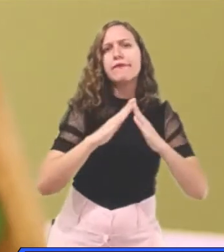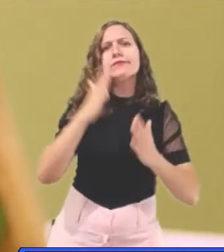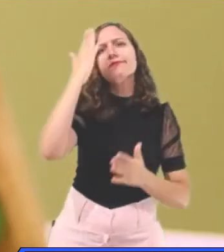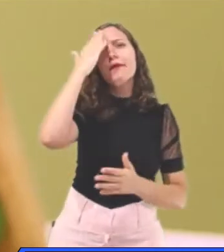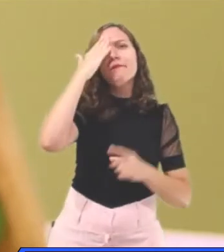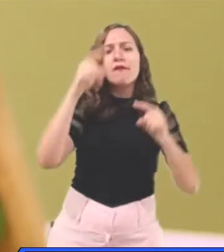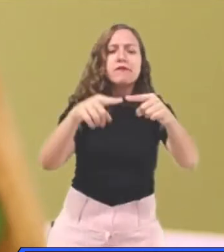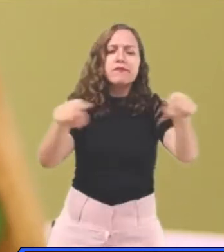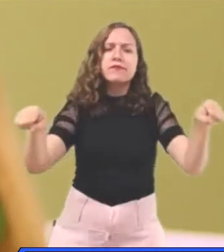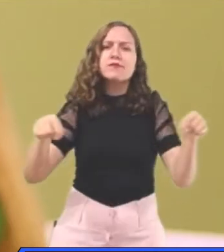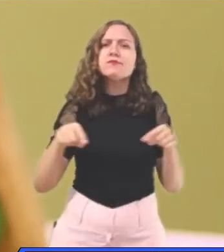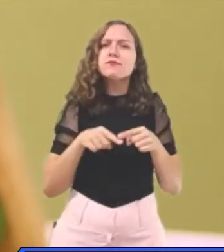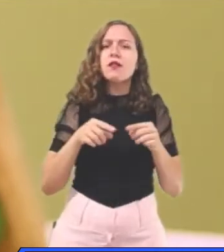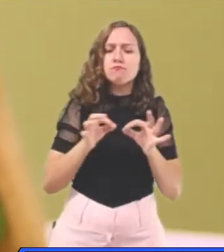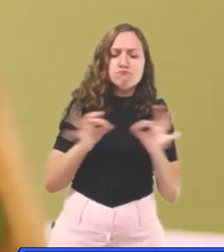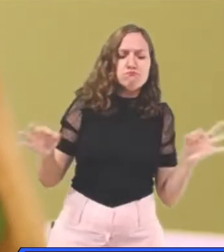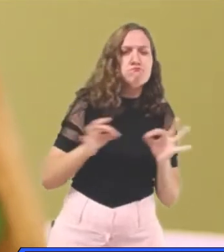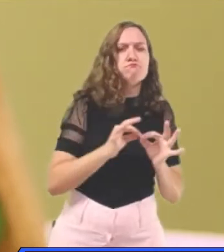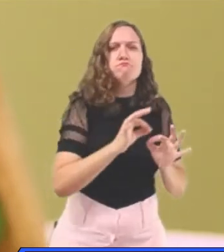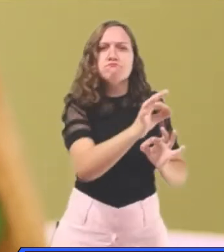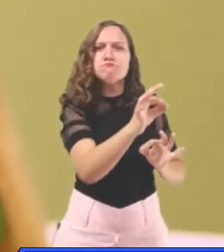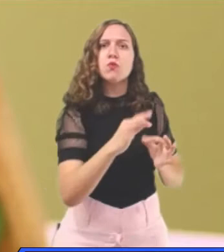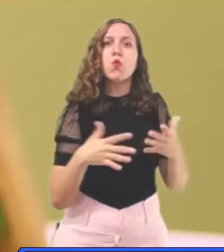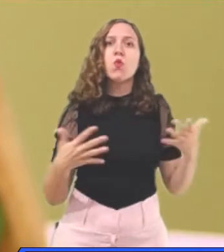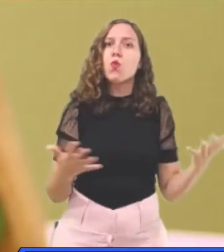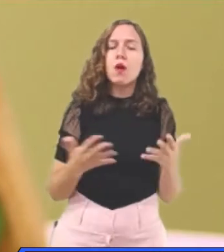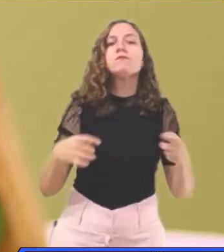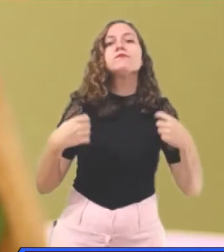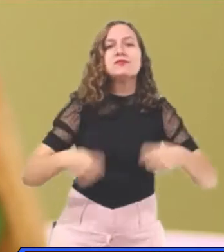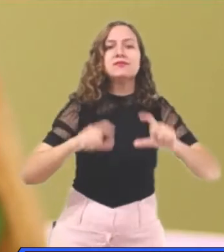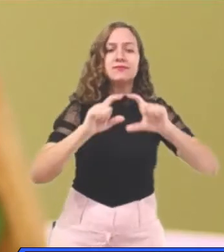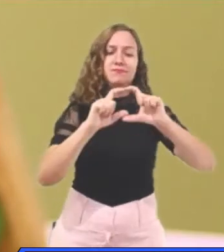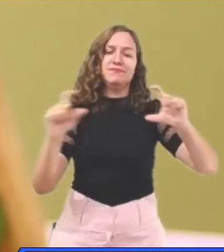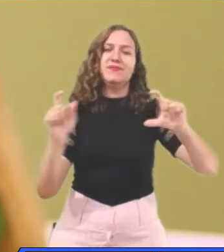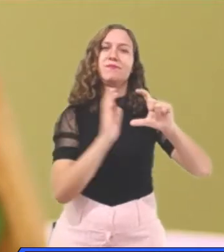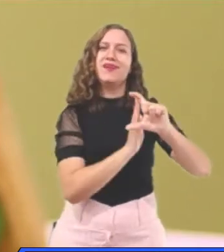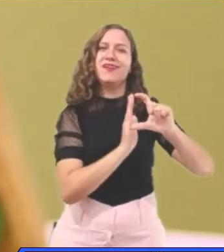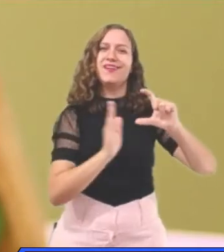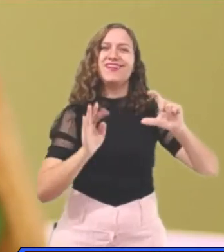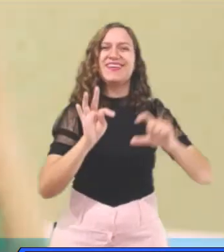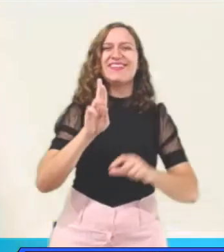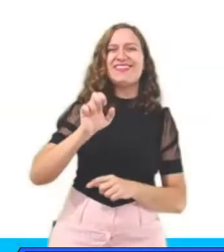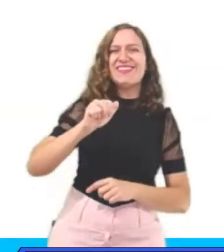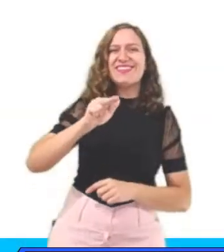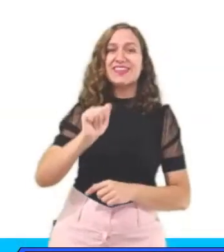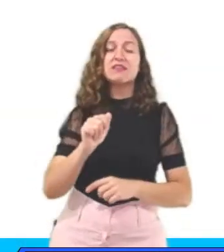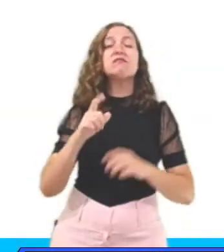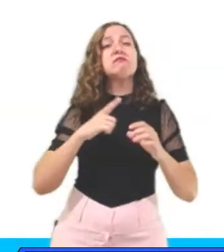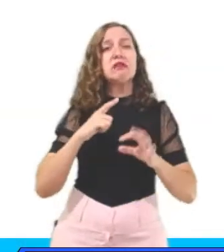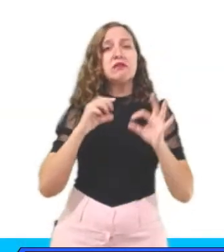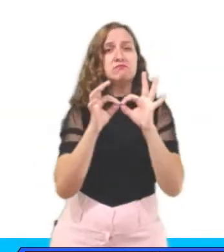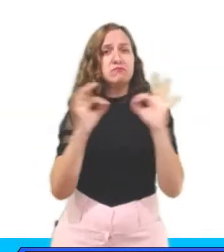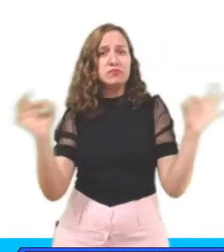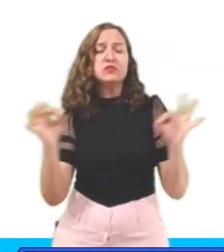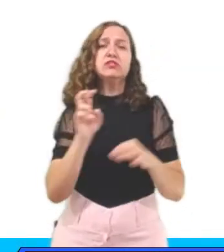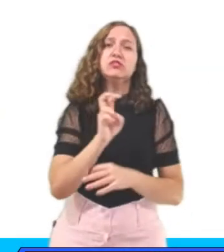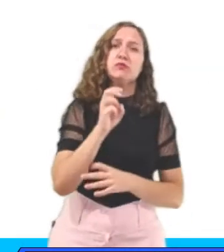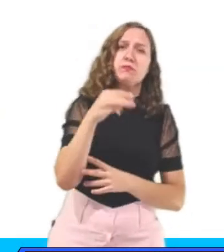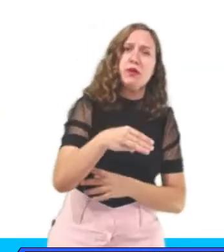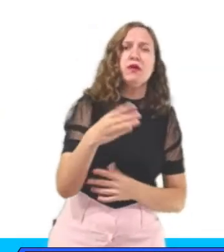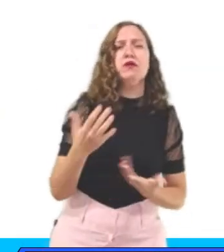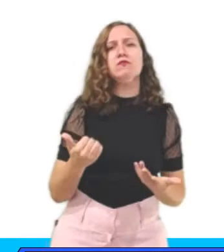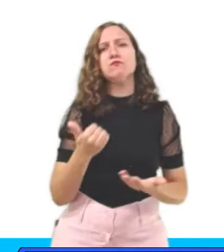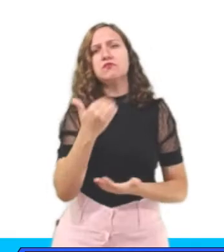da sua sala. Você vai usar a trena. A trena tem de 5 metros, de 10, de